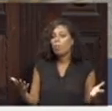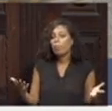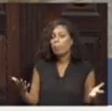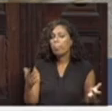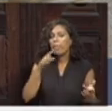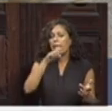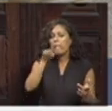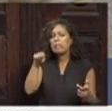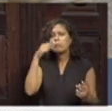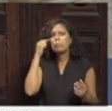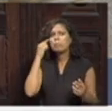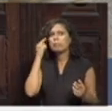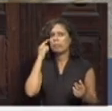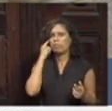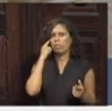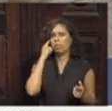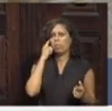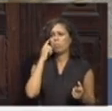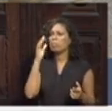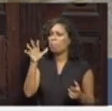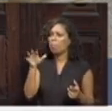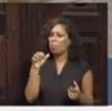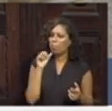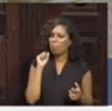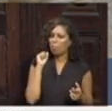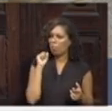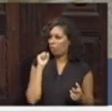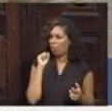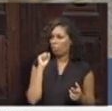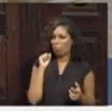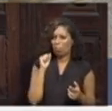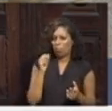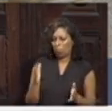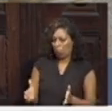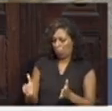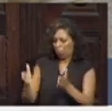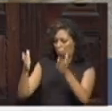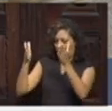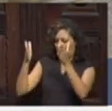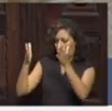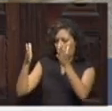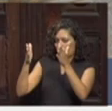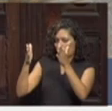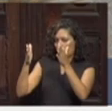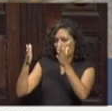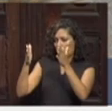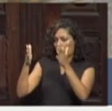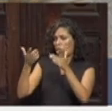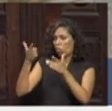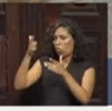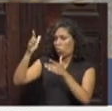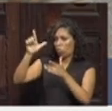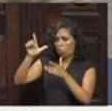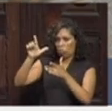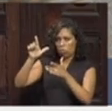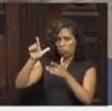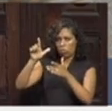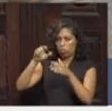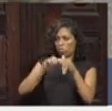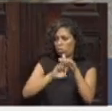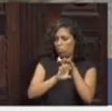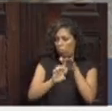com embalagens diferenciadas, azul e rosa, etc. E aí, no sentido de burlar